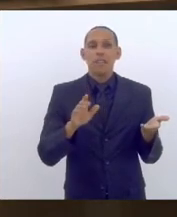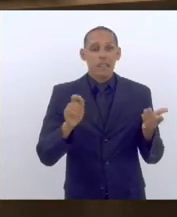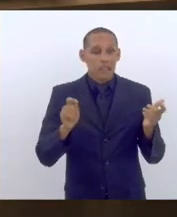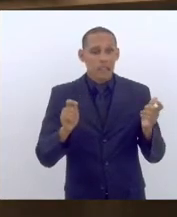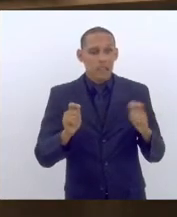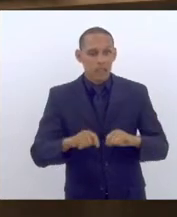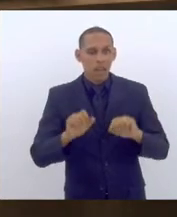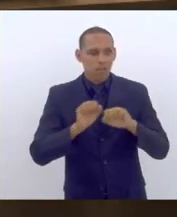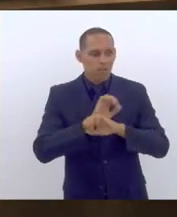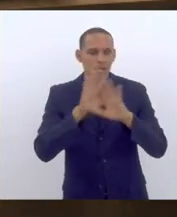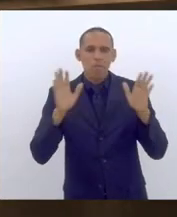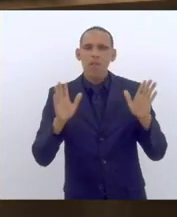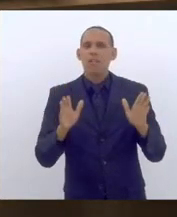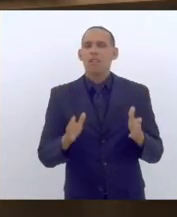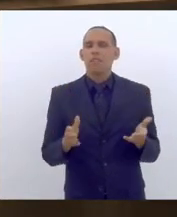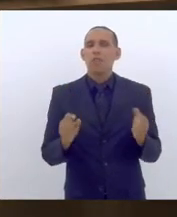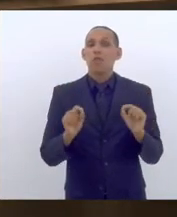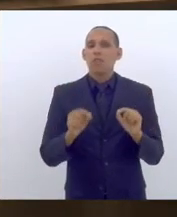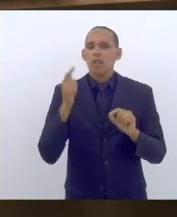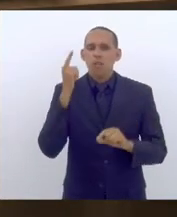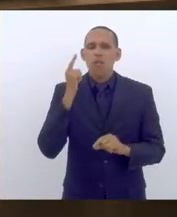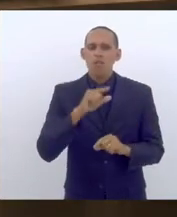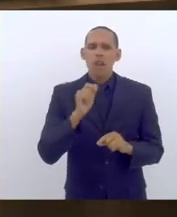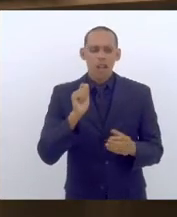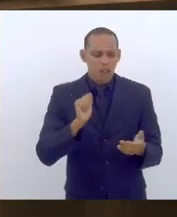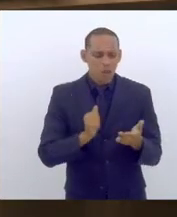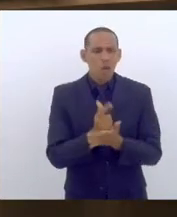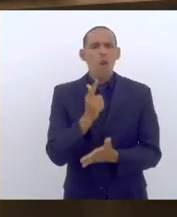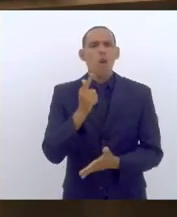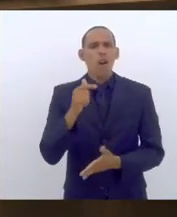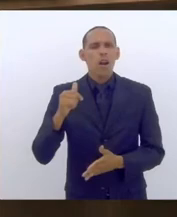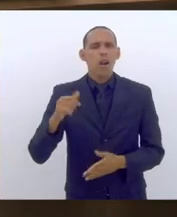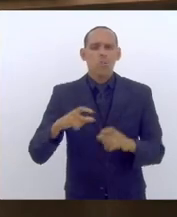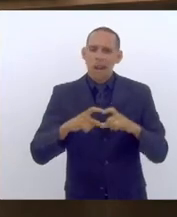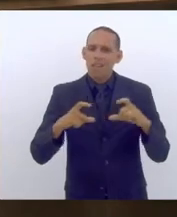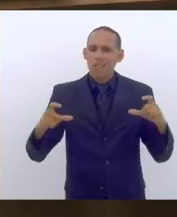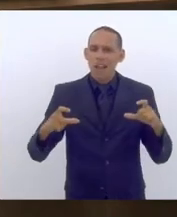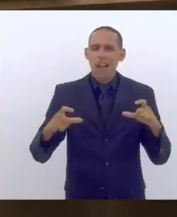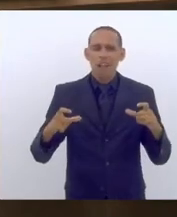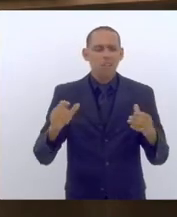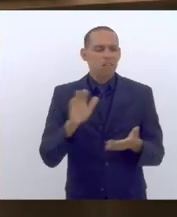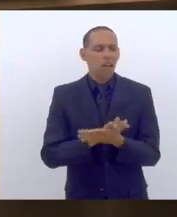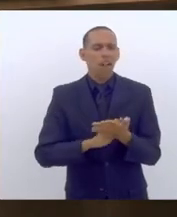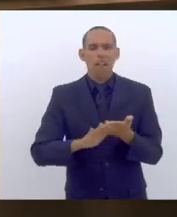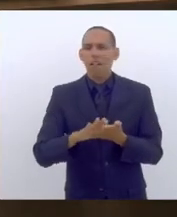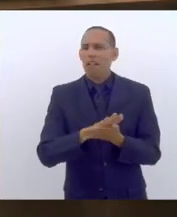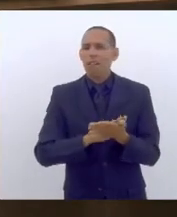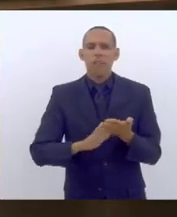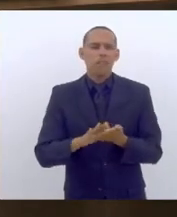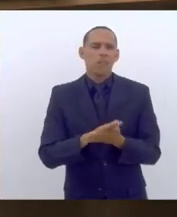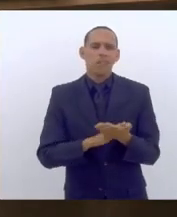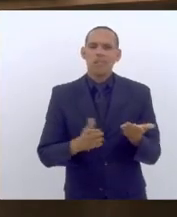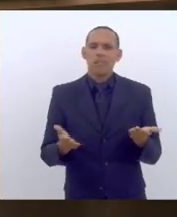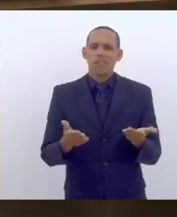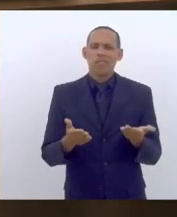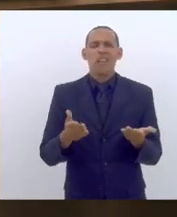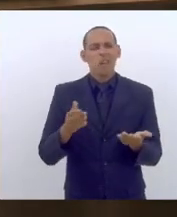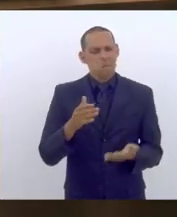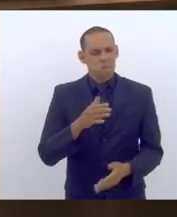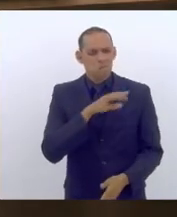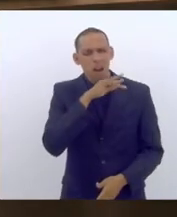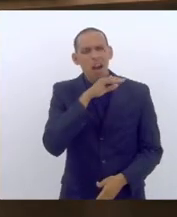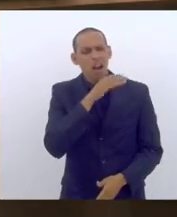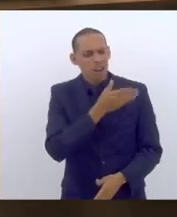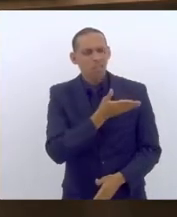com transparência garantem que as passagens possam ser compradas Isso é uma covardia com esses estudantes e eu queria